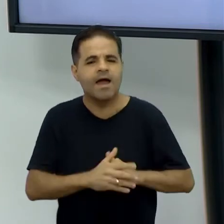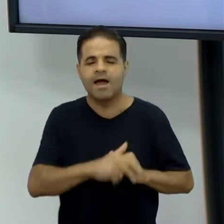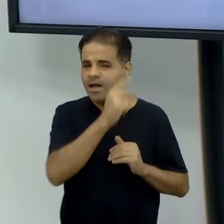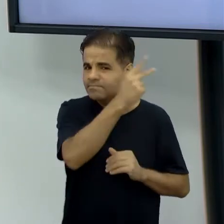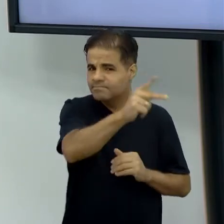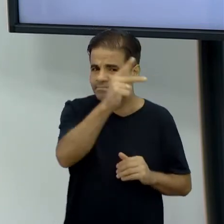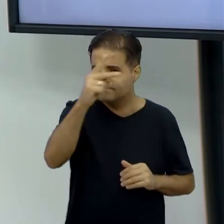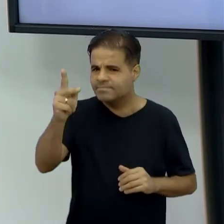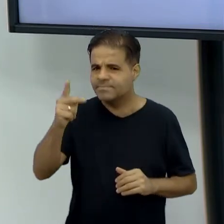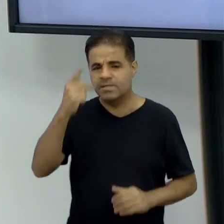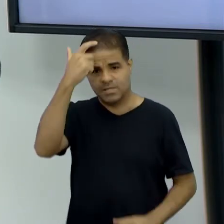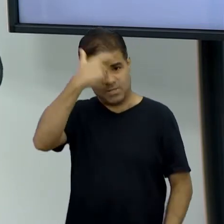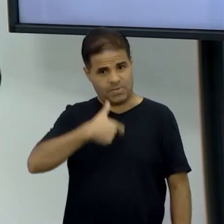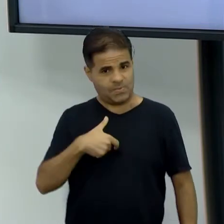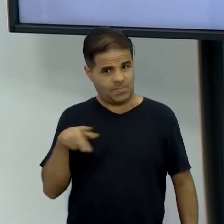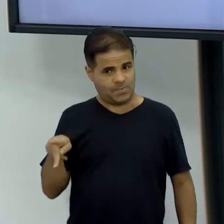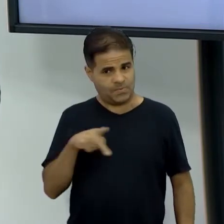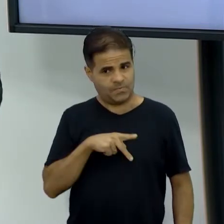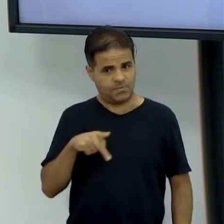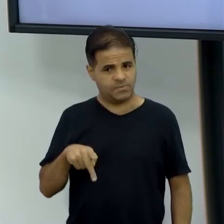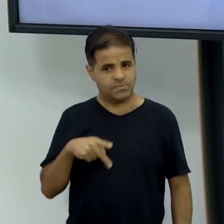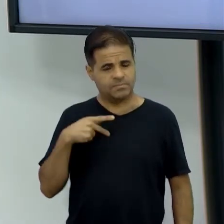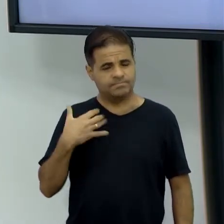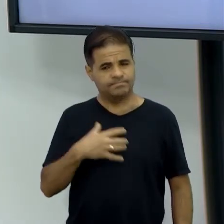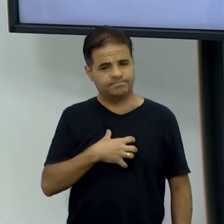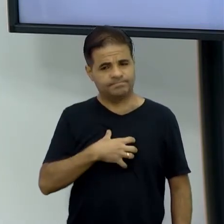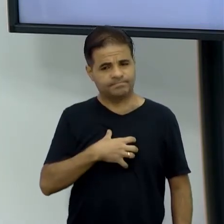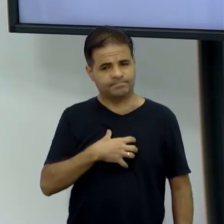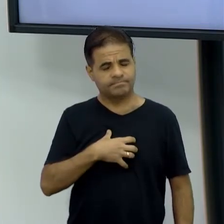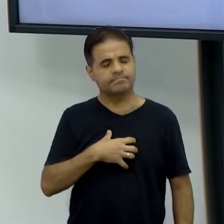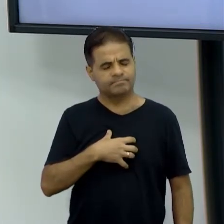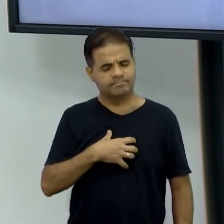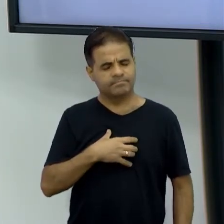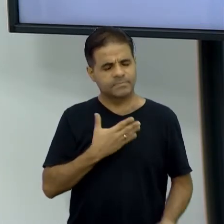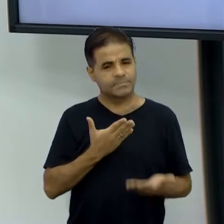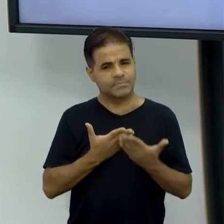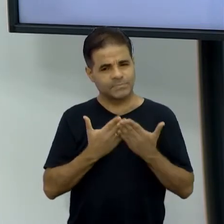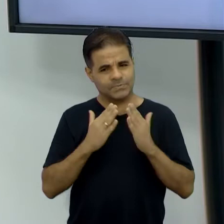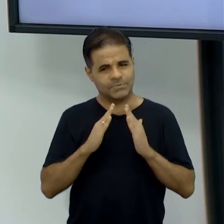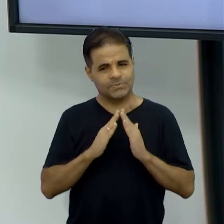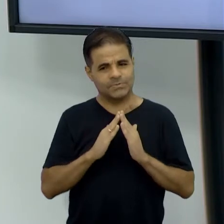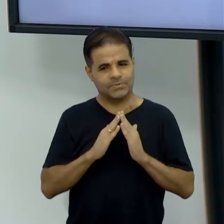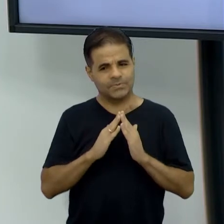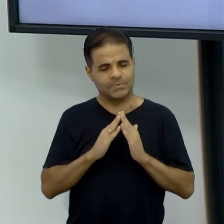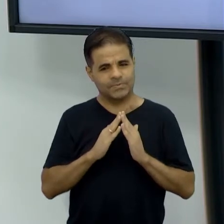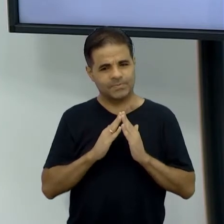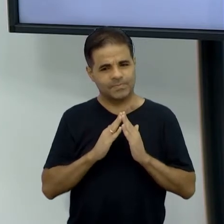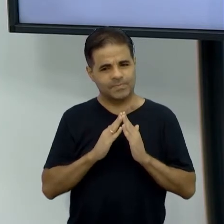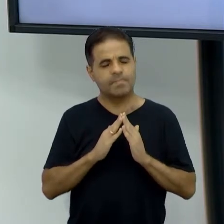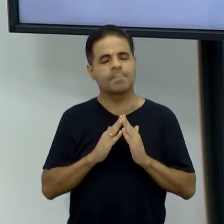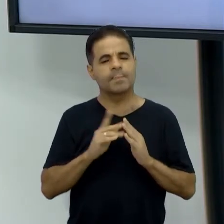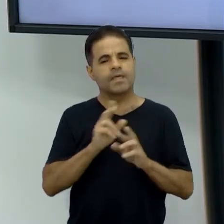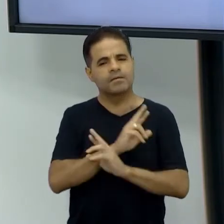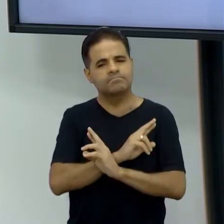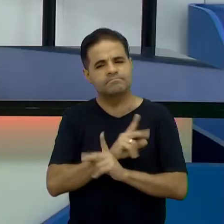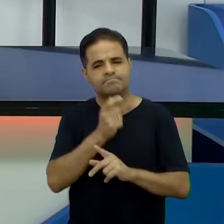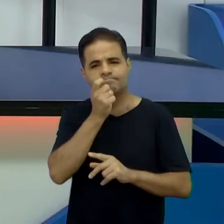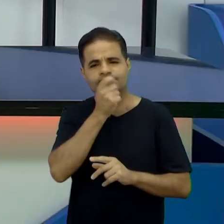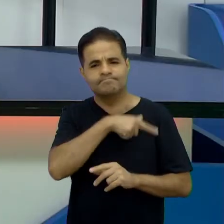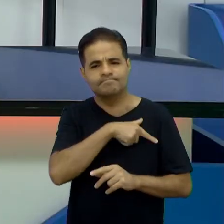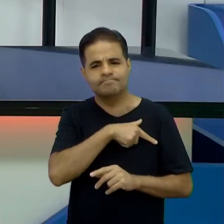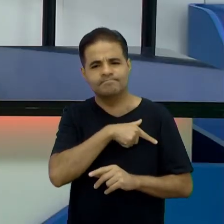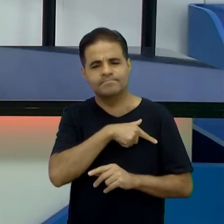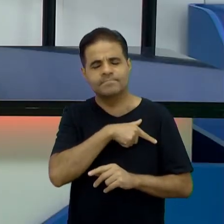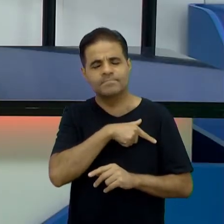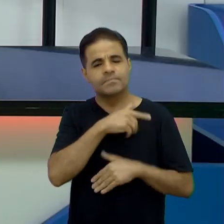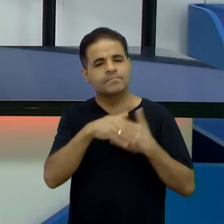deles. Então, eu ali como professora, e eu me senti realmente na escola, porque tem esse momento da diversão com os nossos